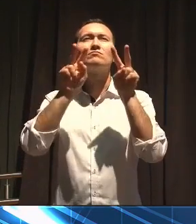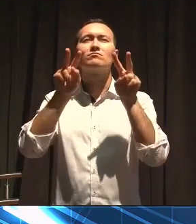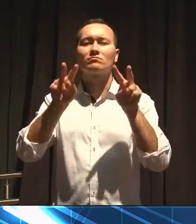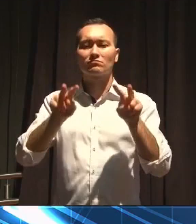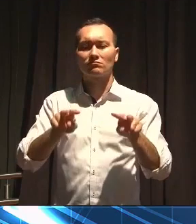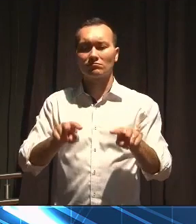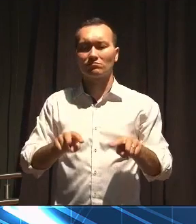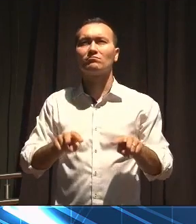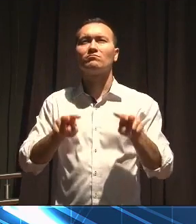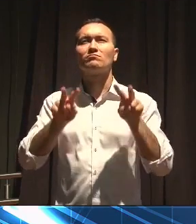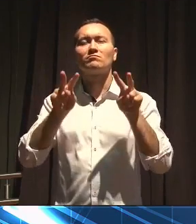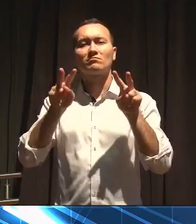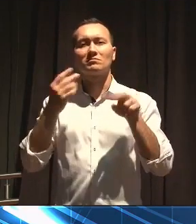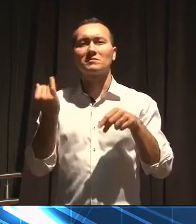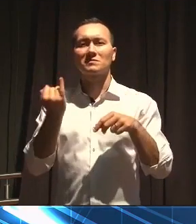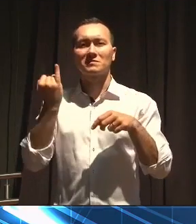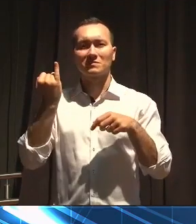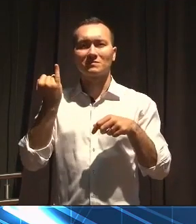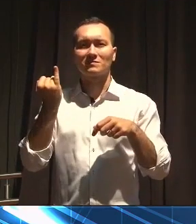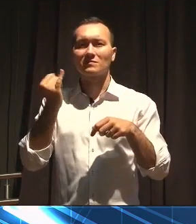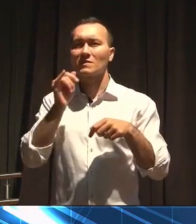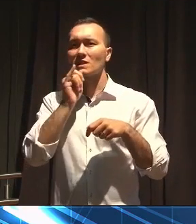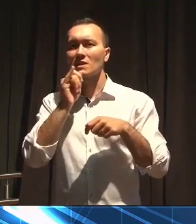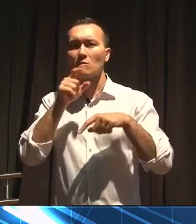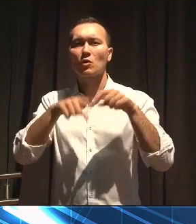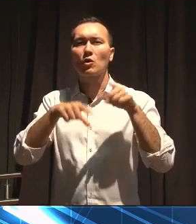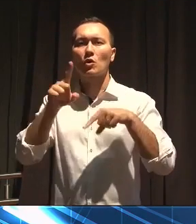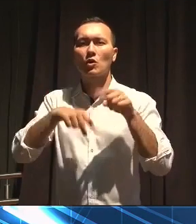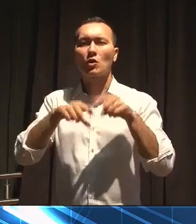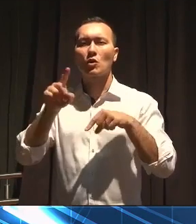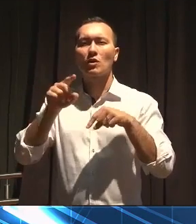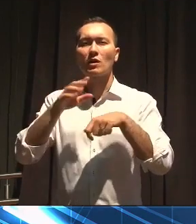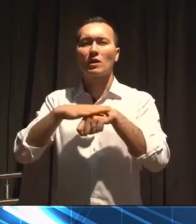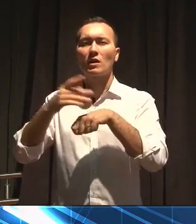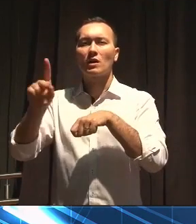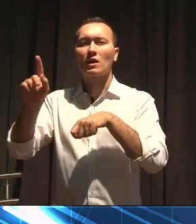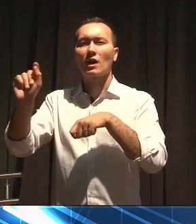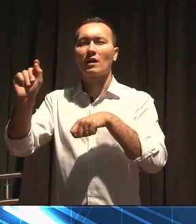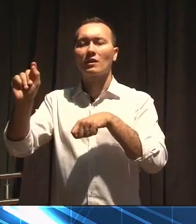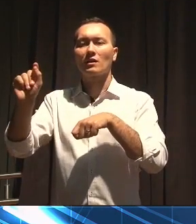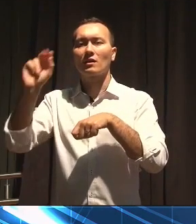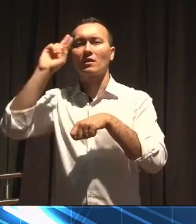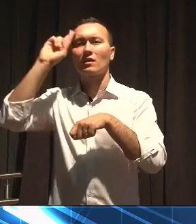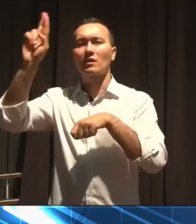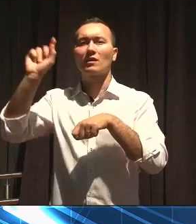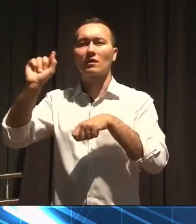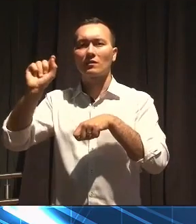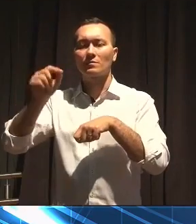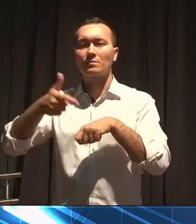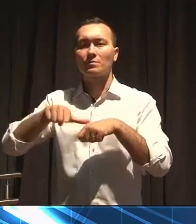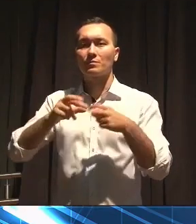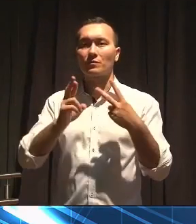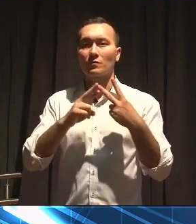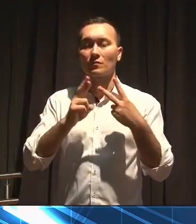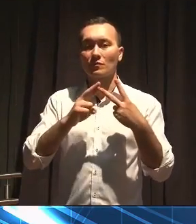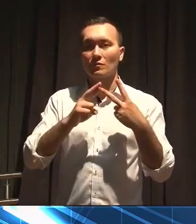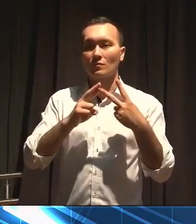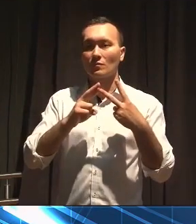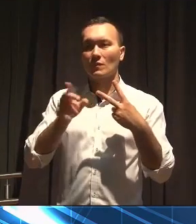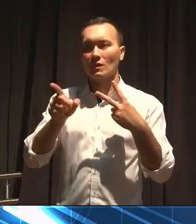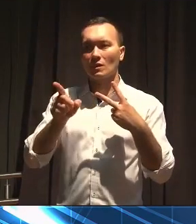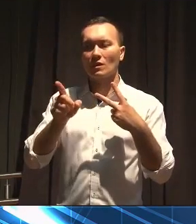o responsável por ele, para se começar a avaliar com o dono do produto se de fato aqueles recursos são necessários ou